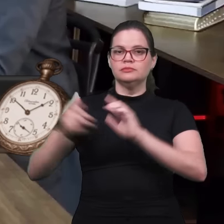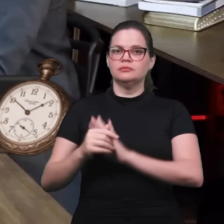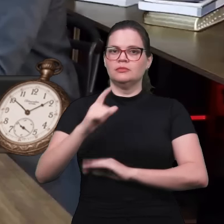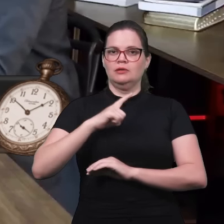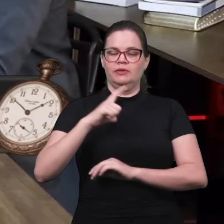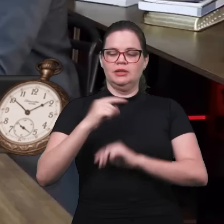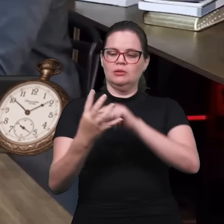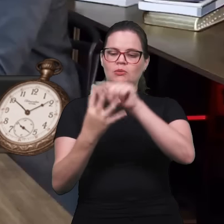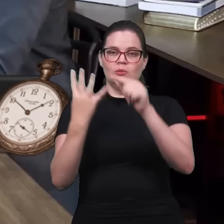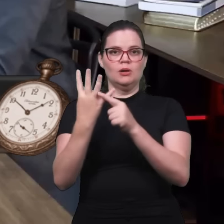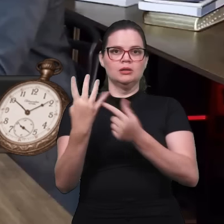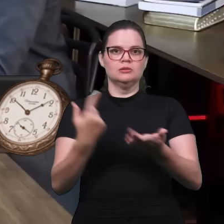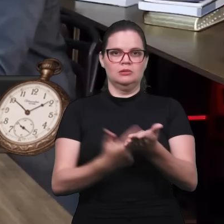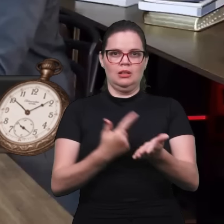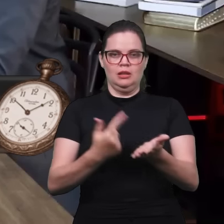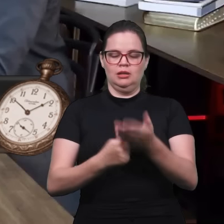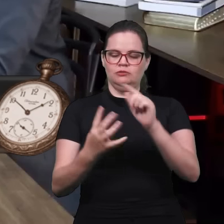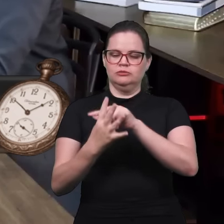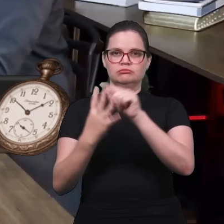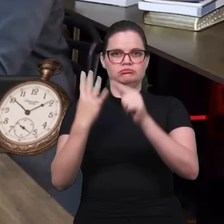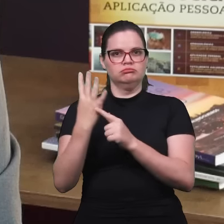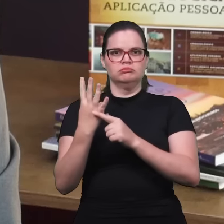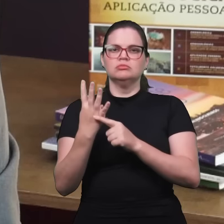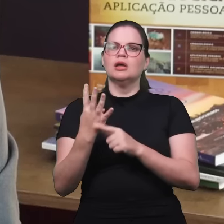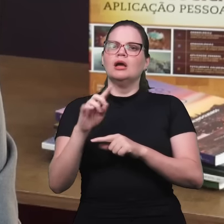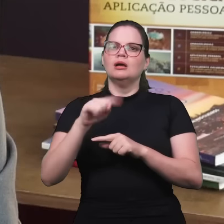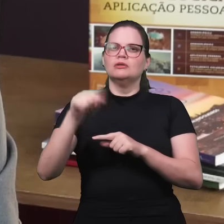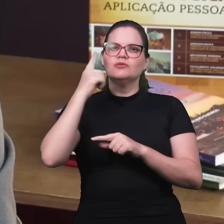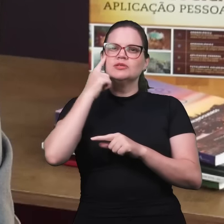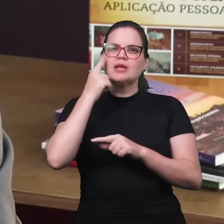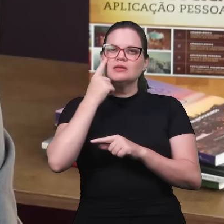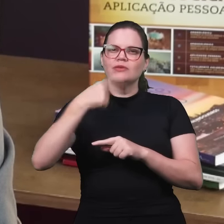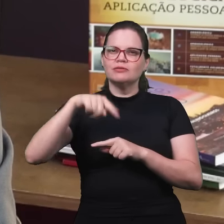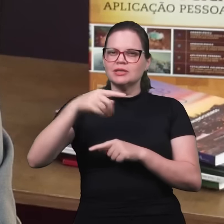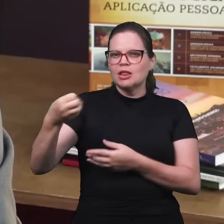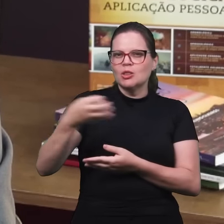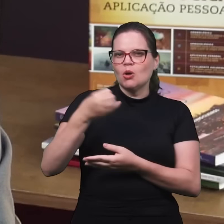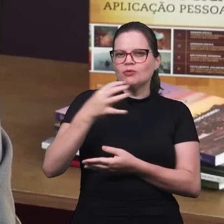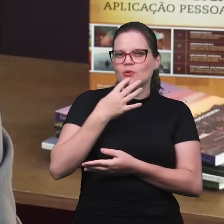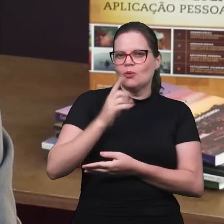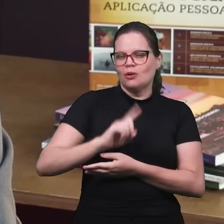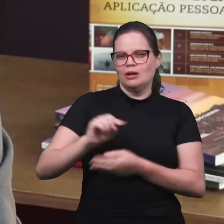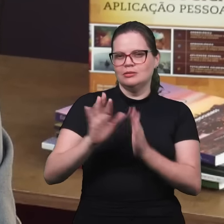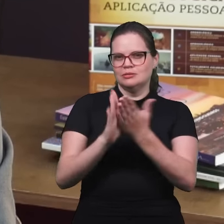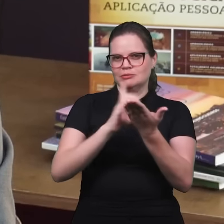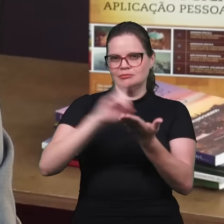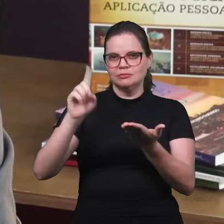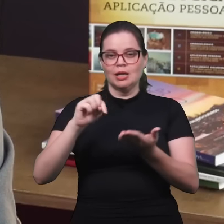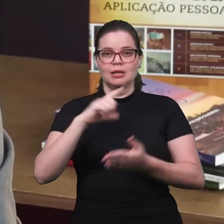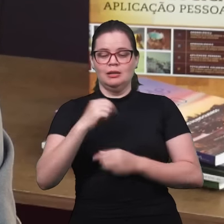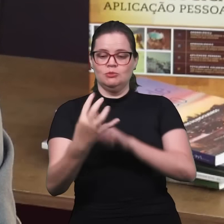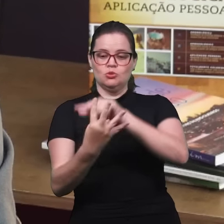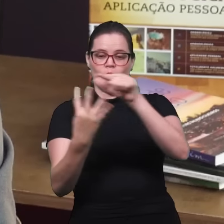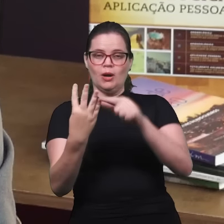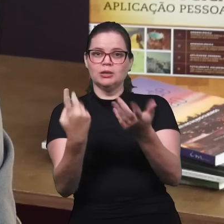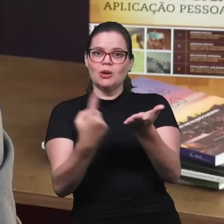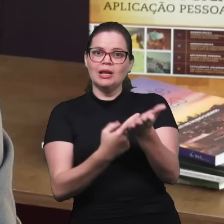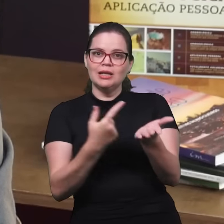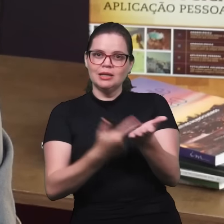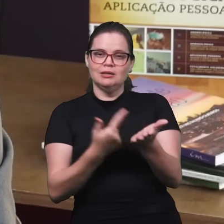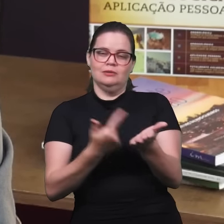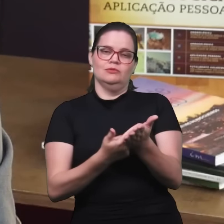4 evangelhos, né? Até para aqueles que são novos, que vocês não têm conhecimento com a palavra de Deus. Nós temos 4 evangelhos, são os